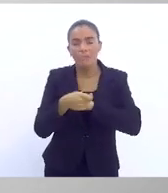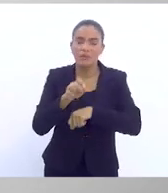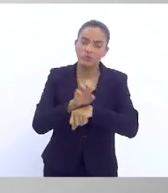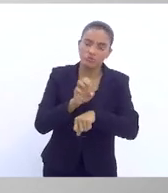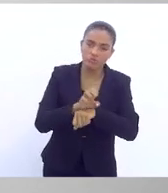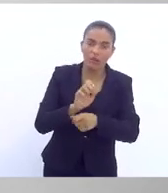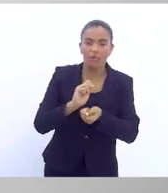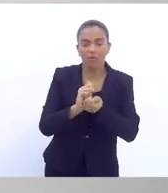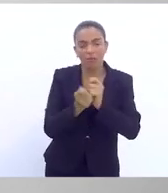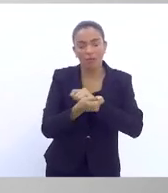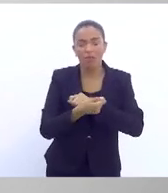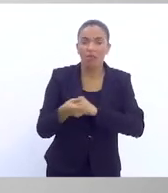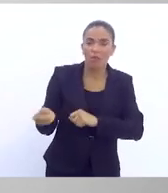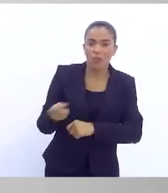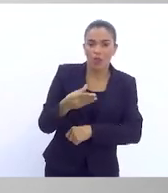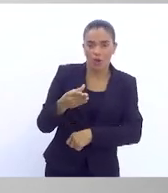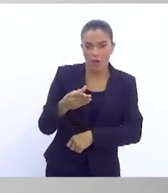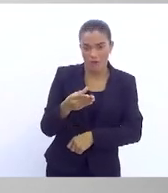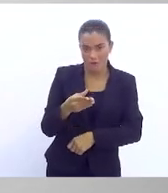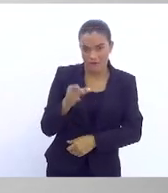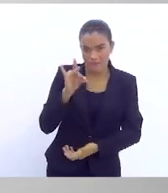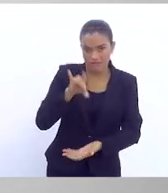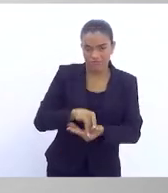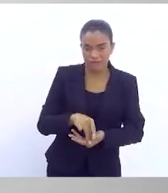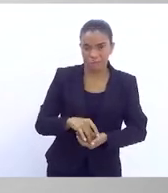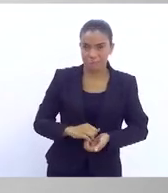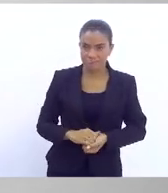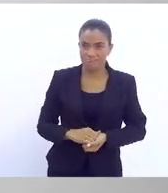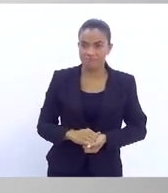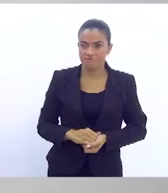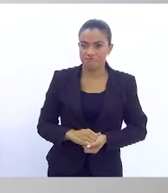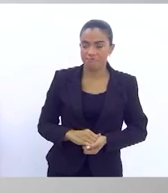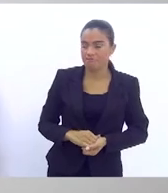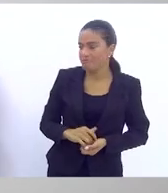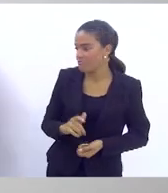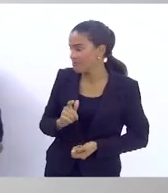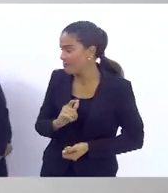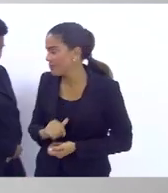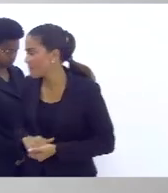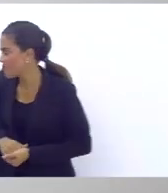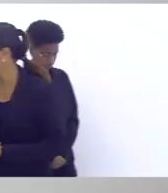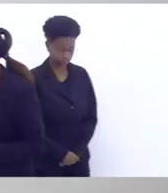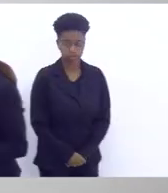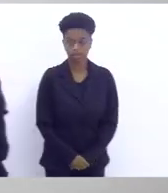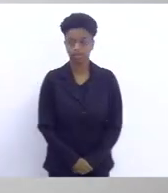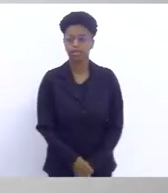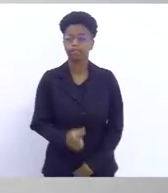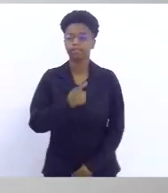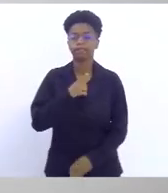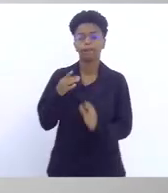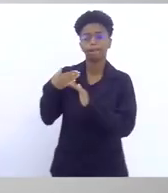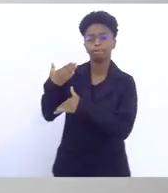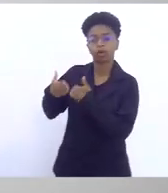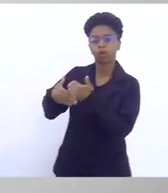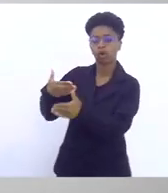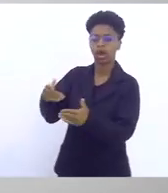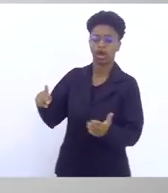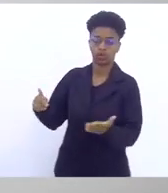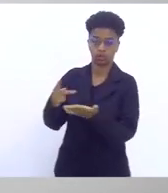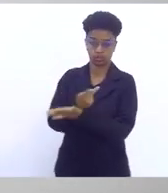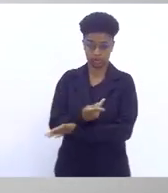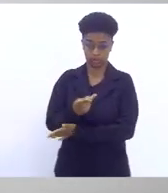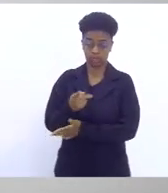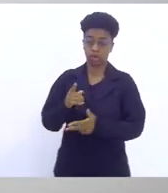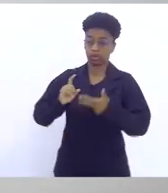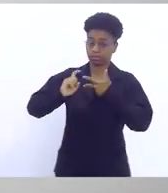a nova realidade que ele tá vindo tem um processo correndo no poder